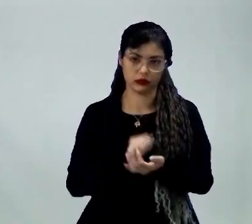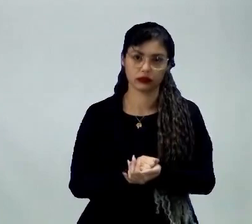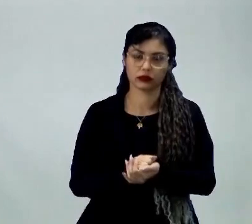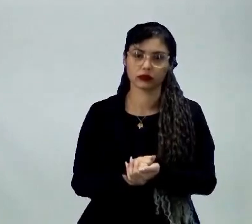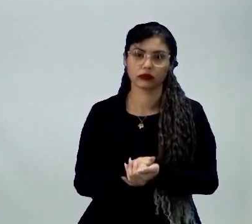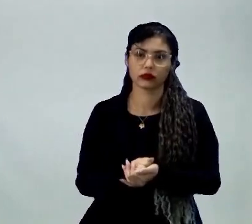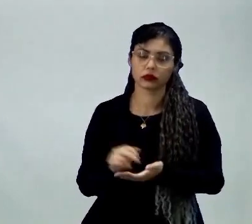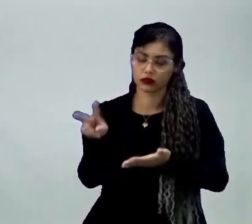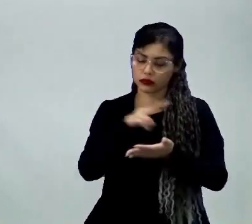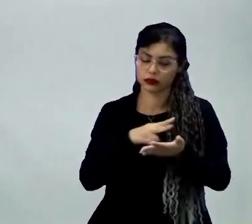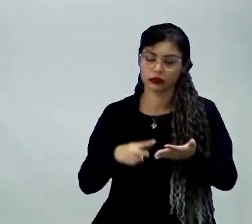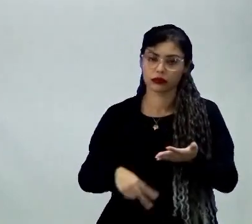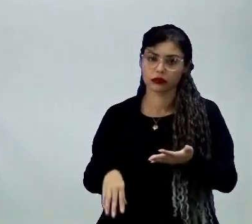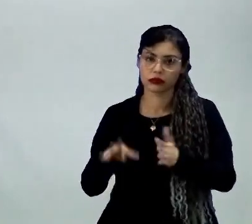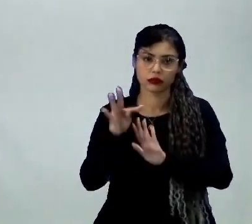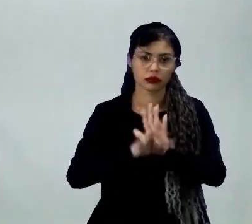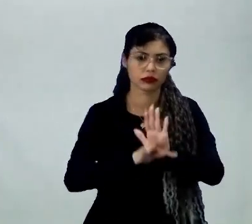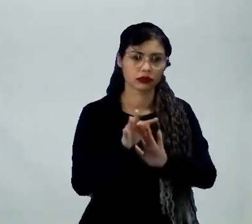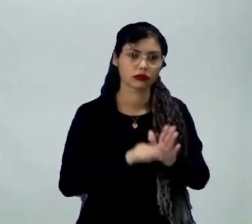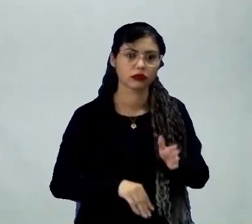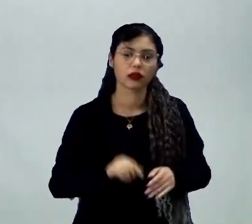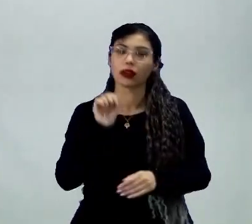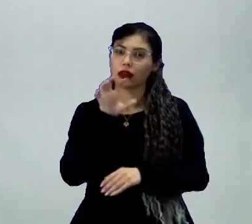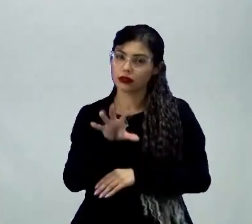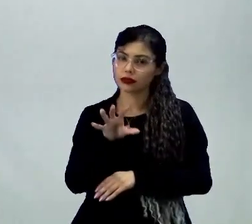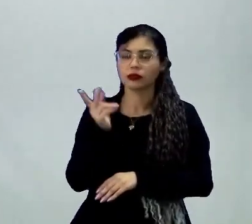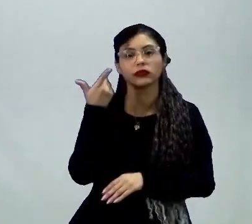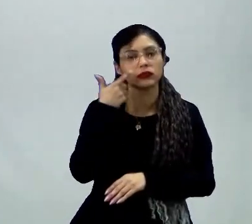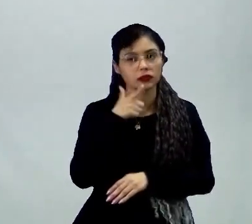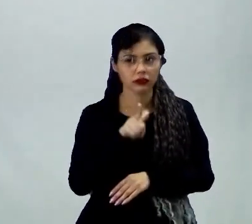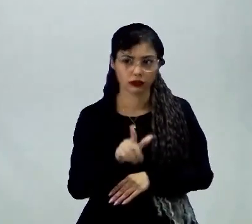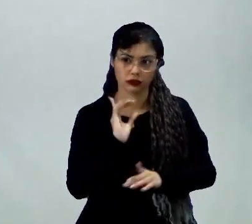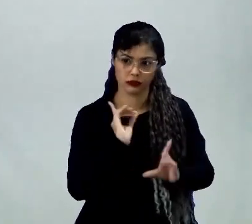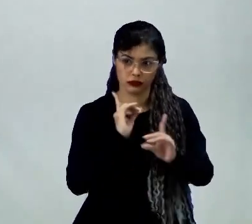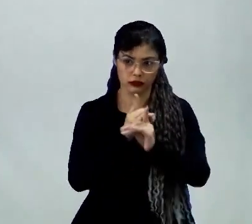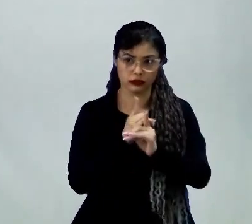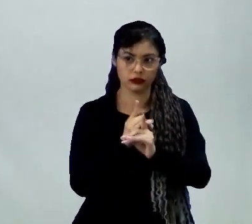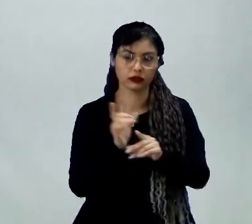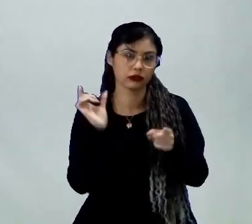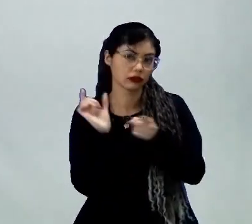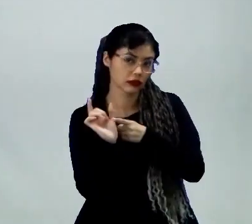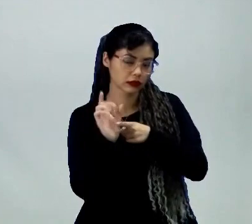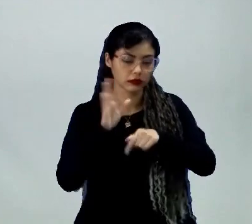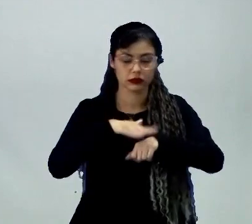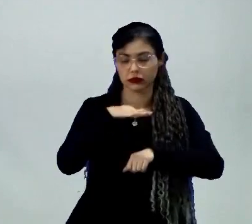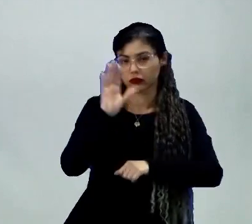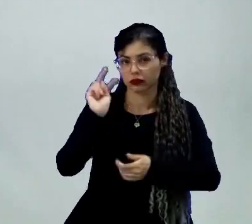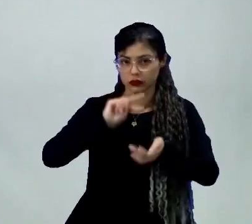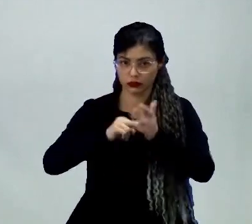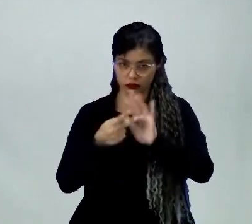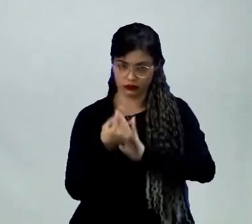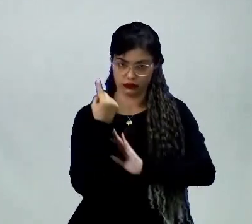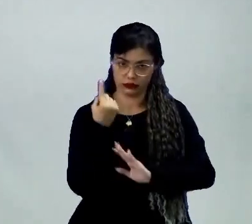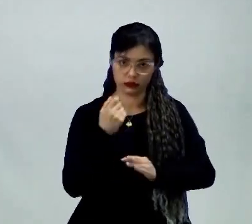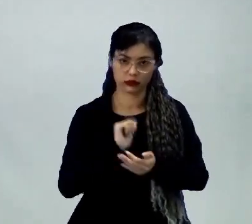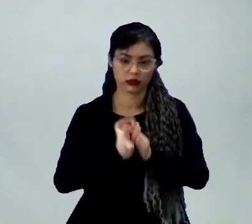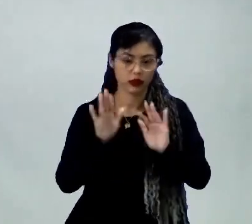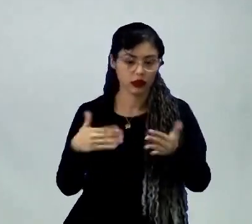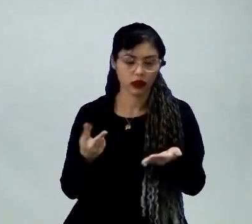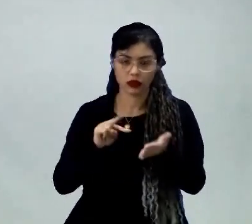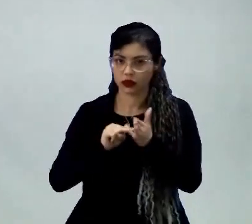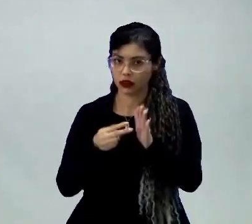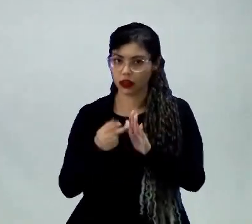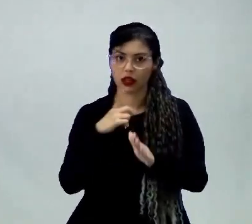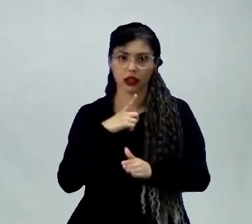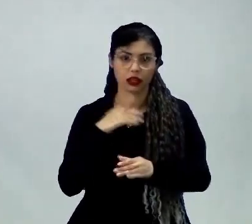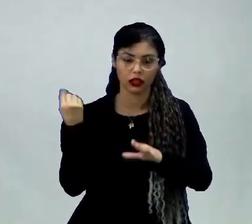Quando você lê um texto por inteiro, aí você consegue identificar. Quando a palavra tem mais de um significado, qual o